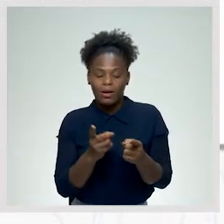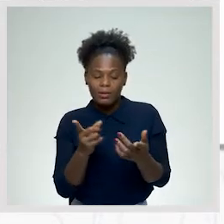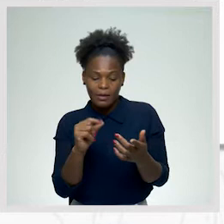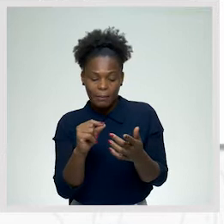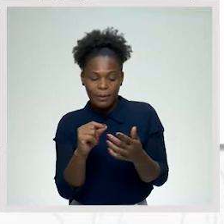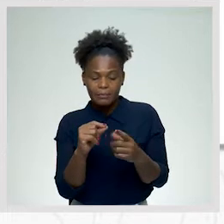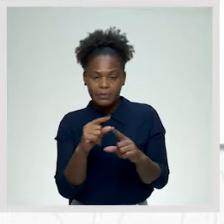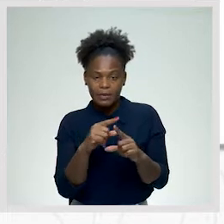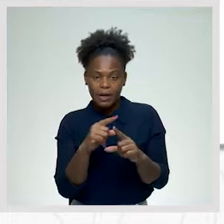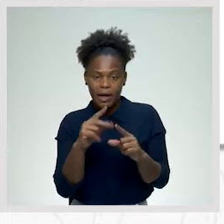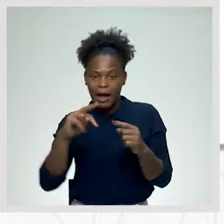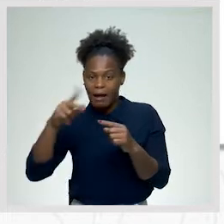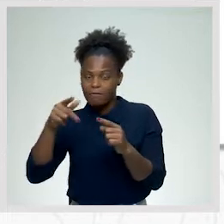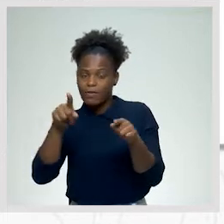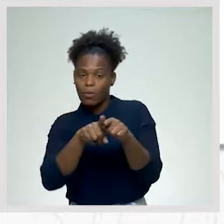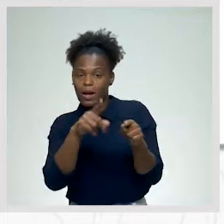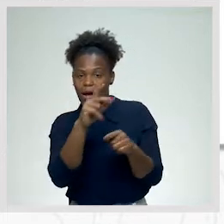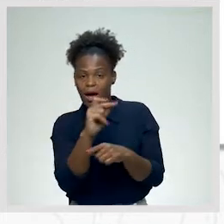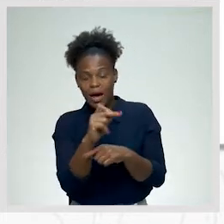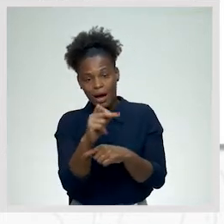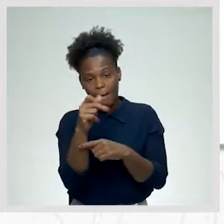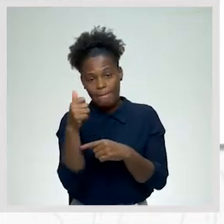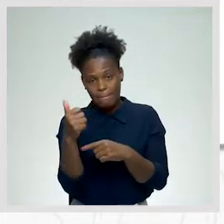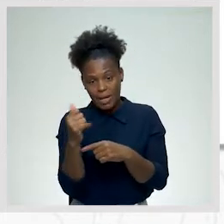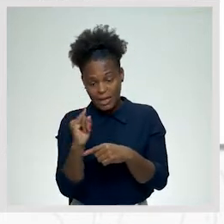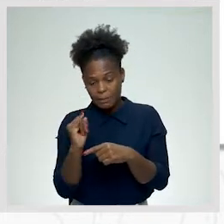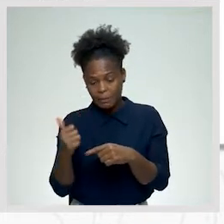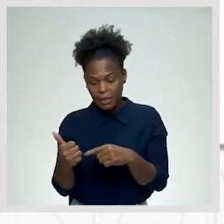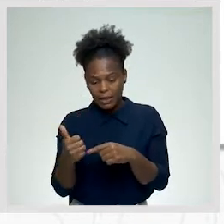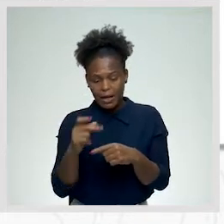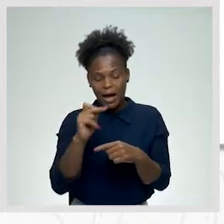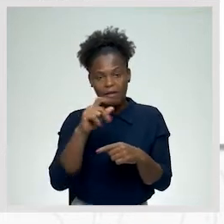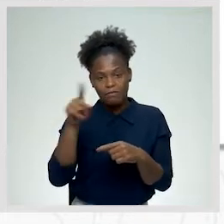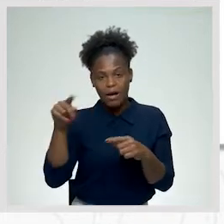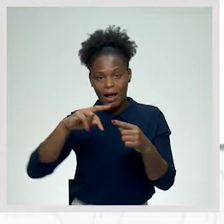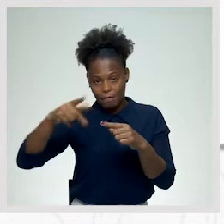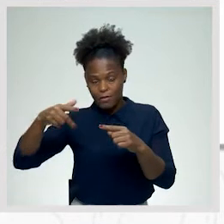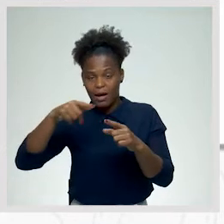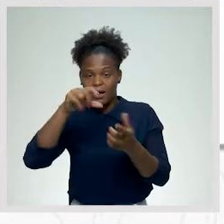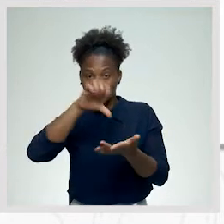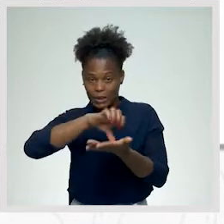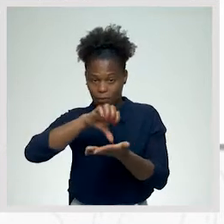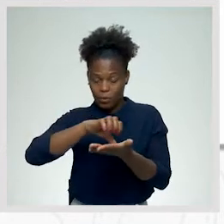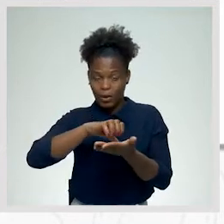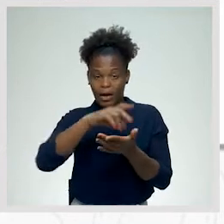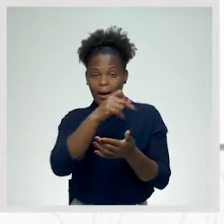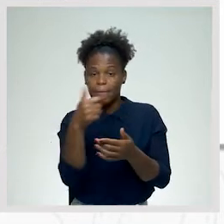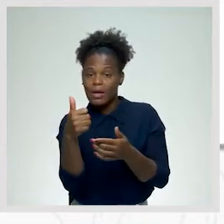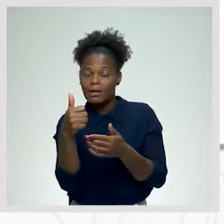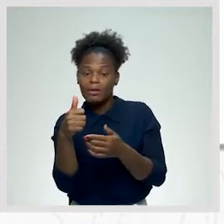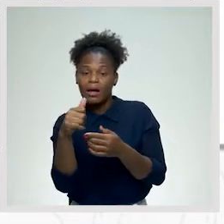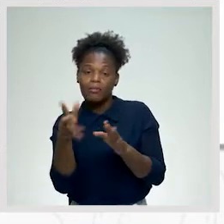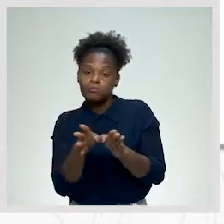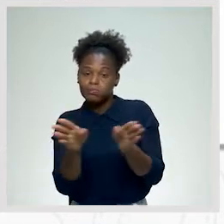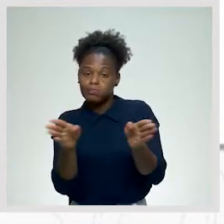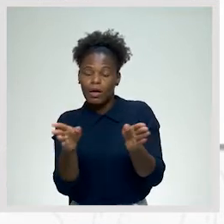alfa é igual a AB. Alfa, ângulo ao centro, AB, arco correspondente. Então, podemos dizer que A e